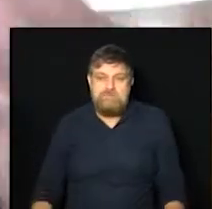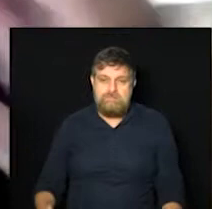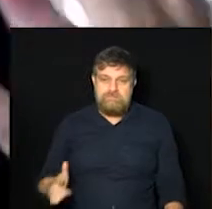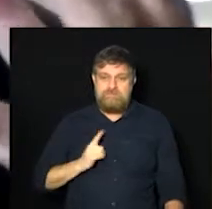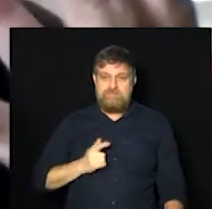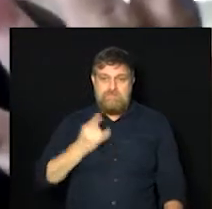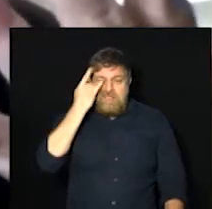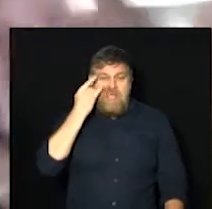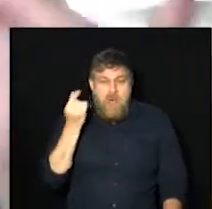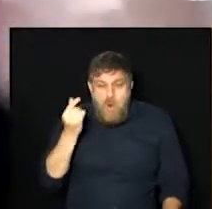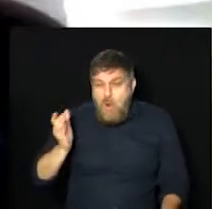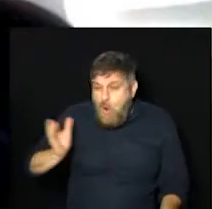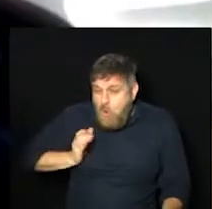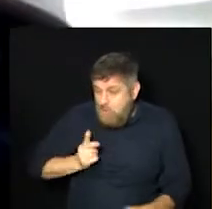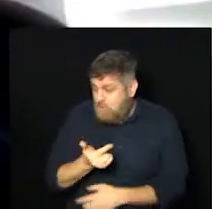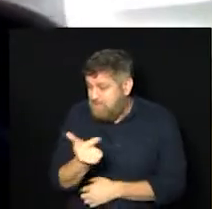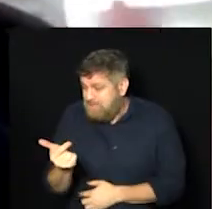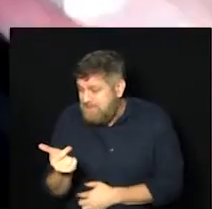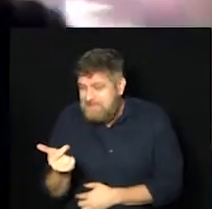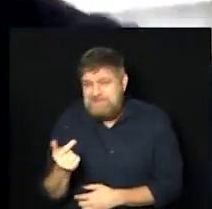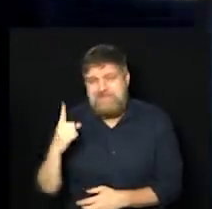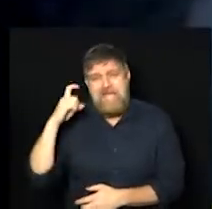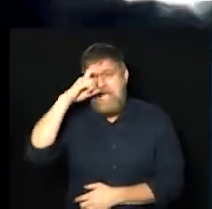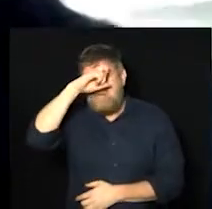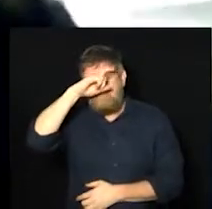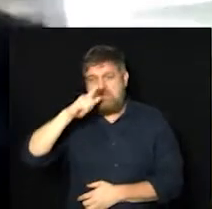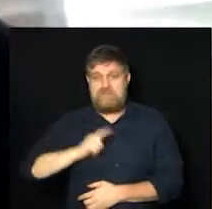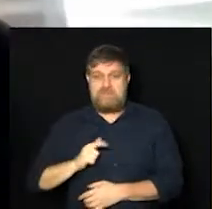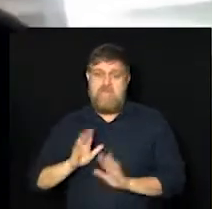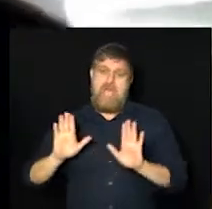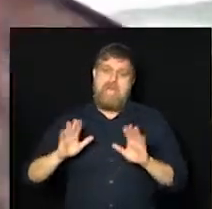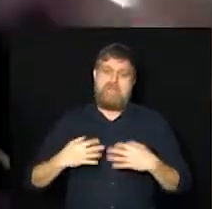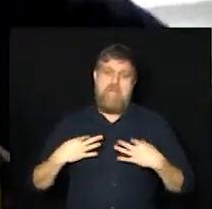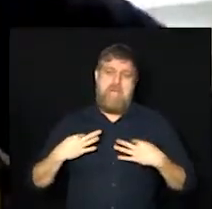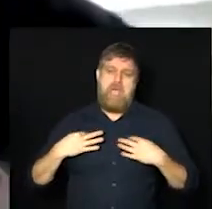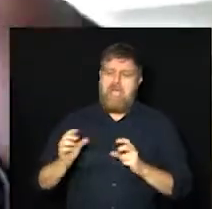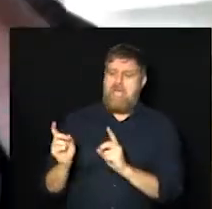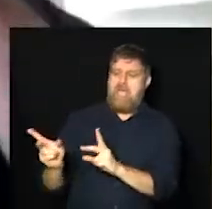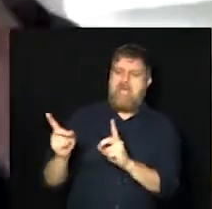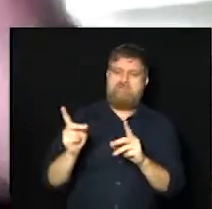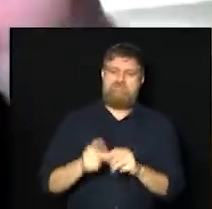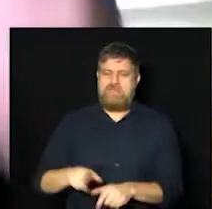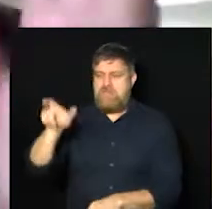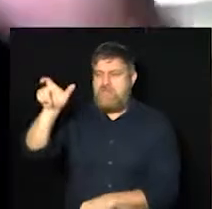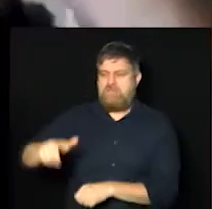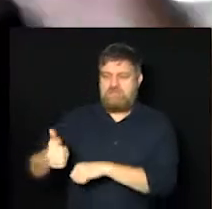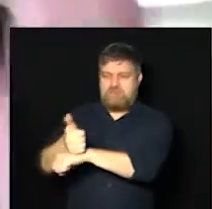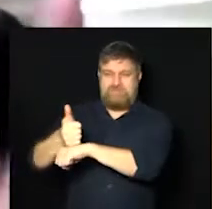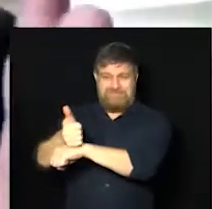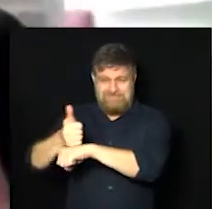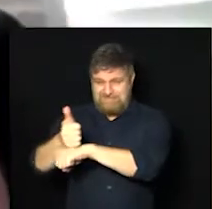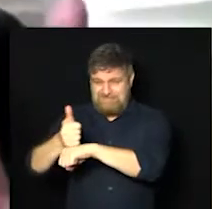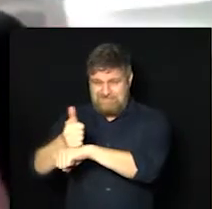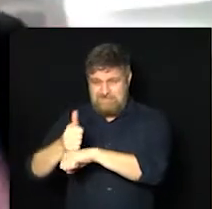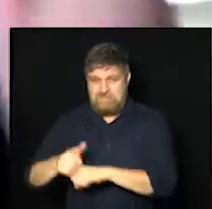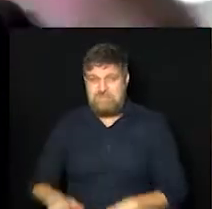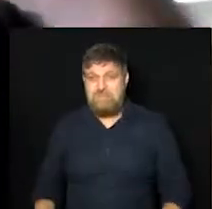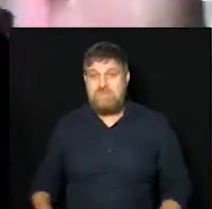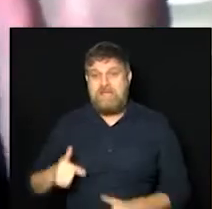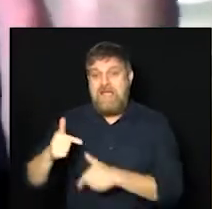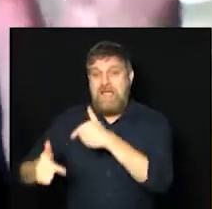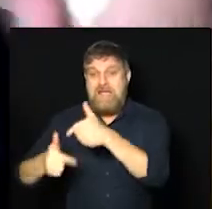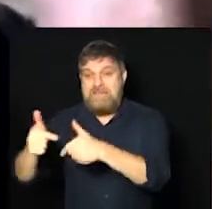tem lucro. Quando você não tem lucro, é difícil. Ah, mas tem que vender camisa. Esquece. Só o futebol consegue isso, porque ele trabalha